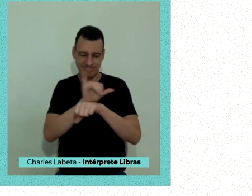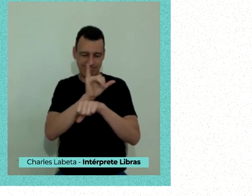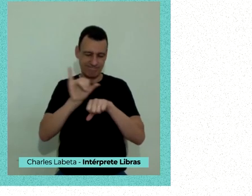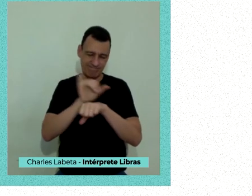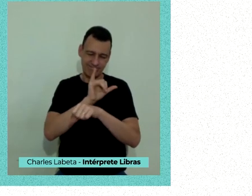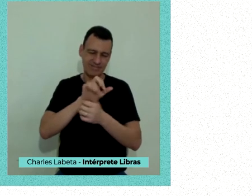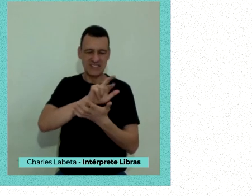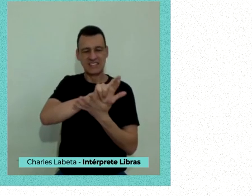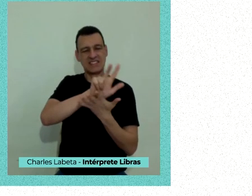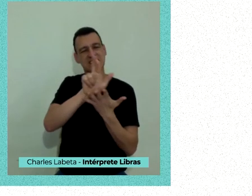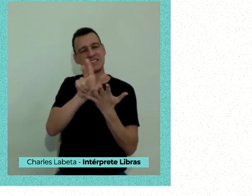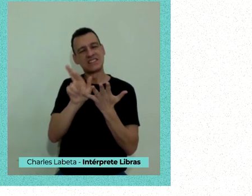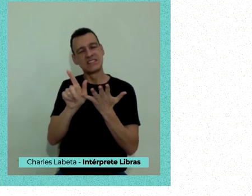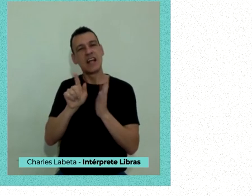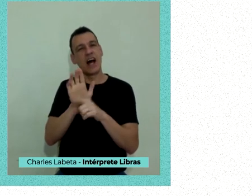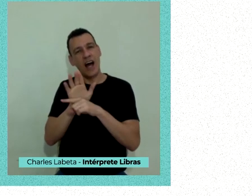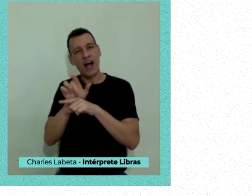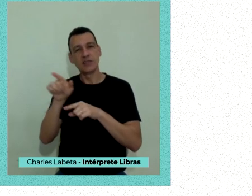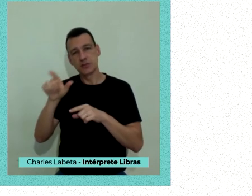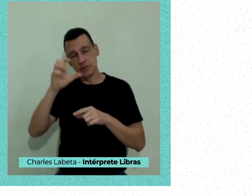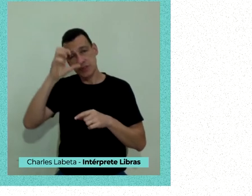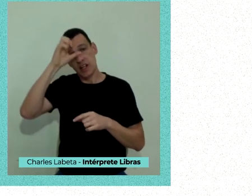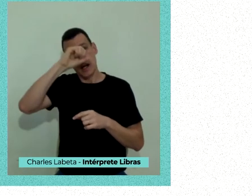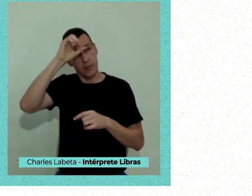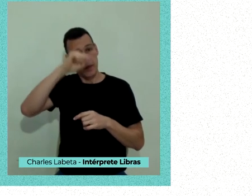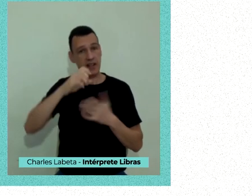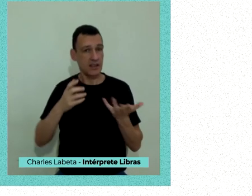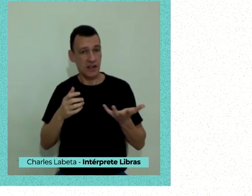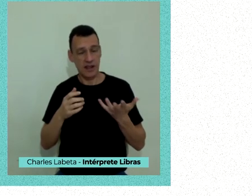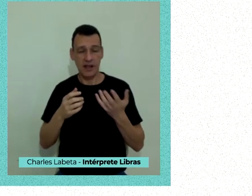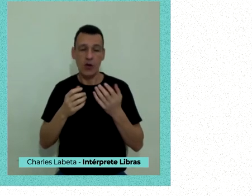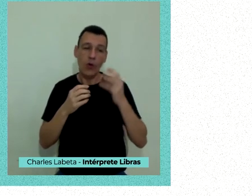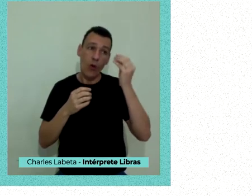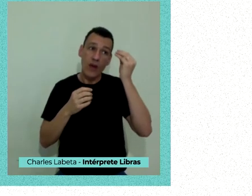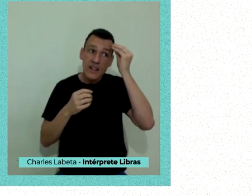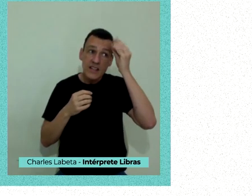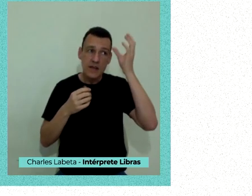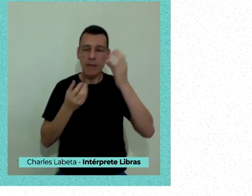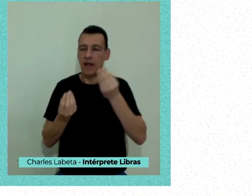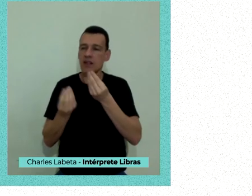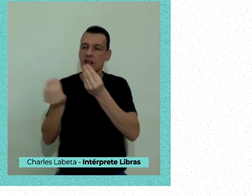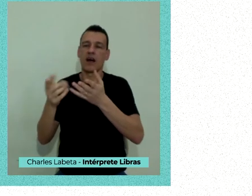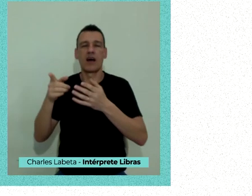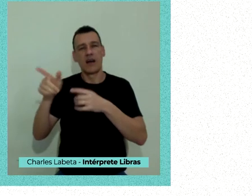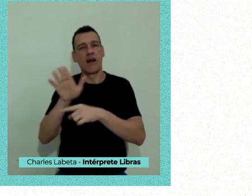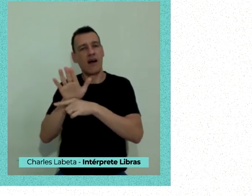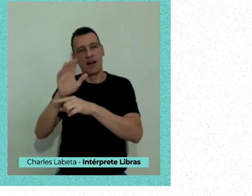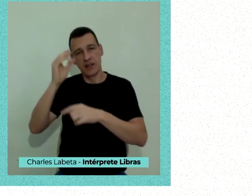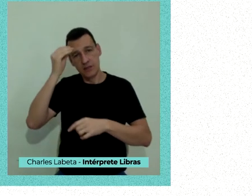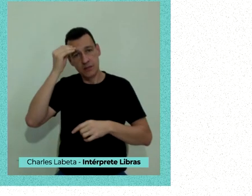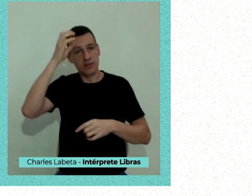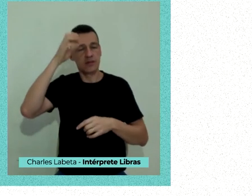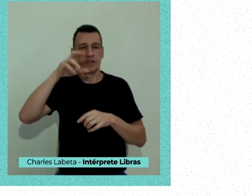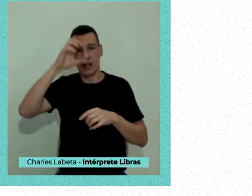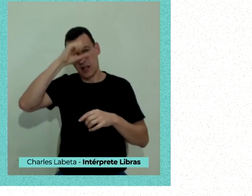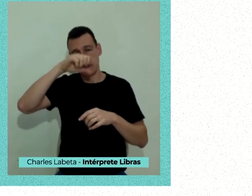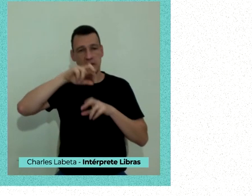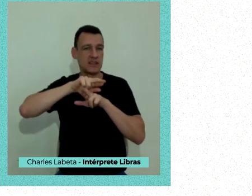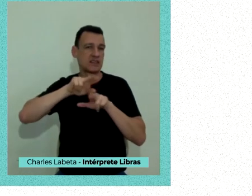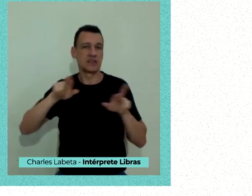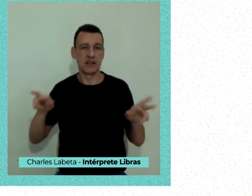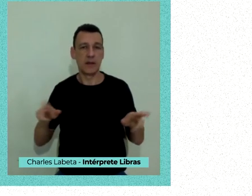providenciar para representar o objeto de conhecimento e as múltiplas ferramentas que os alunos todos vão utilizar